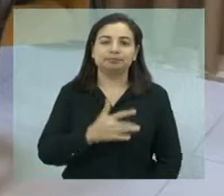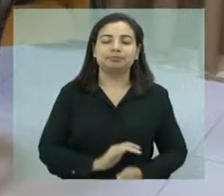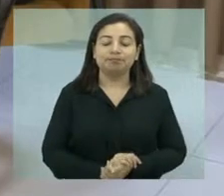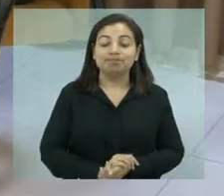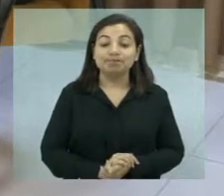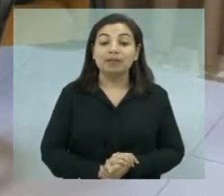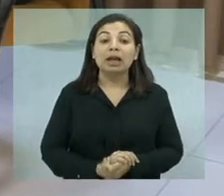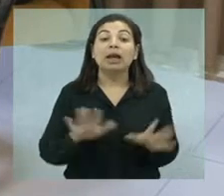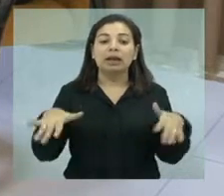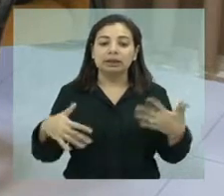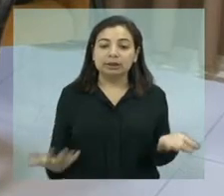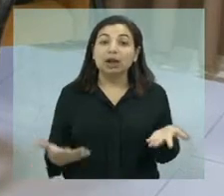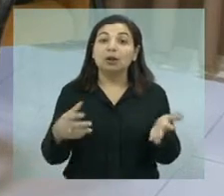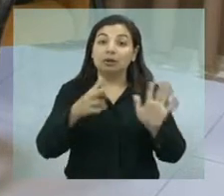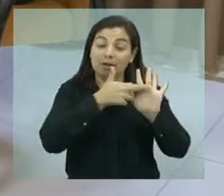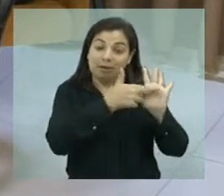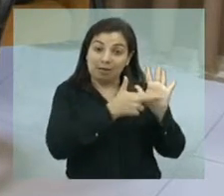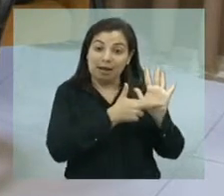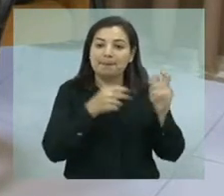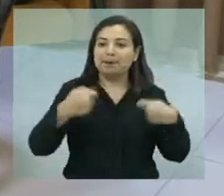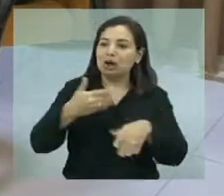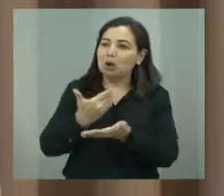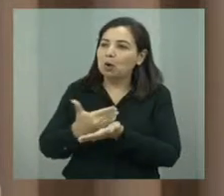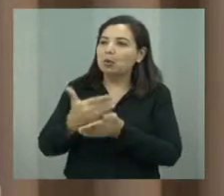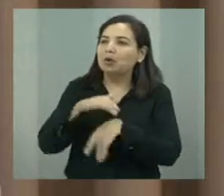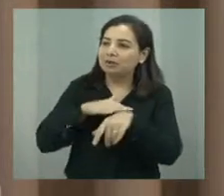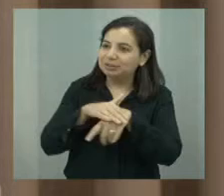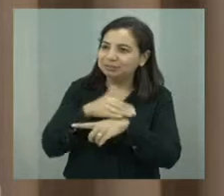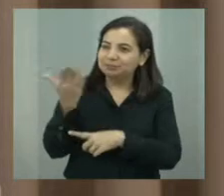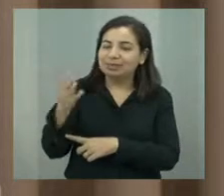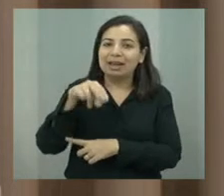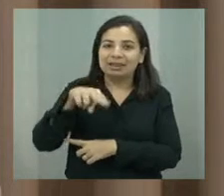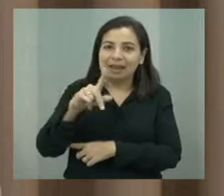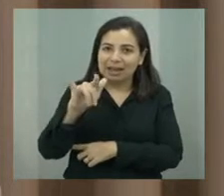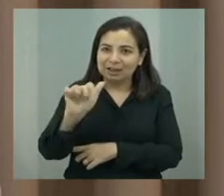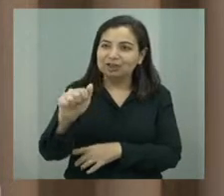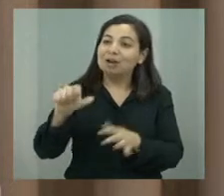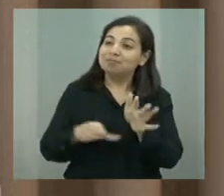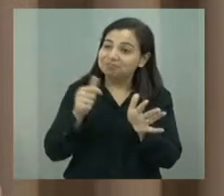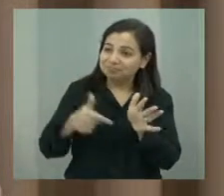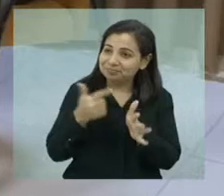regras, a gente começa falando com a Nádia, né, Nádia? Mais uma vez, você participa